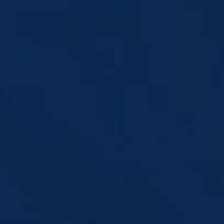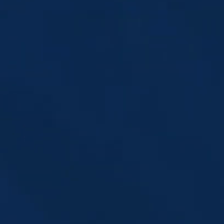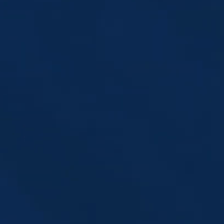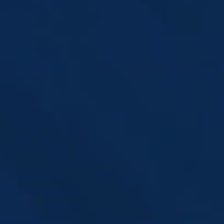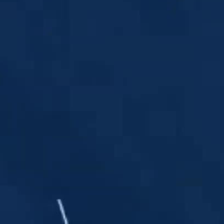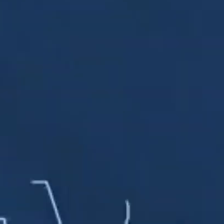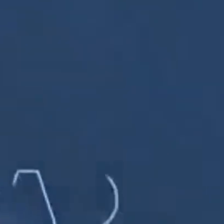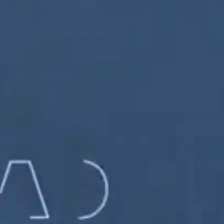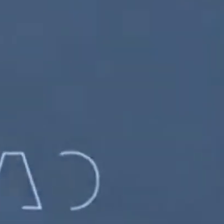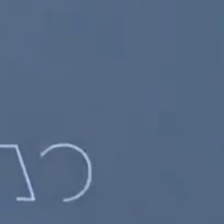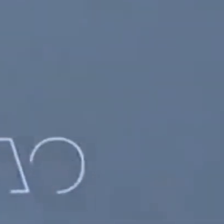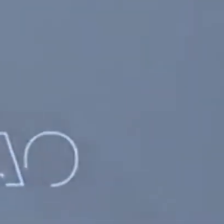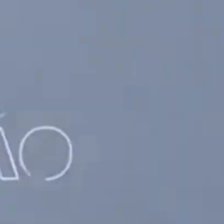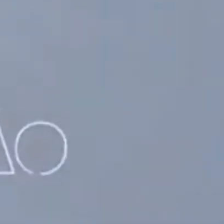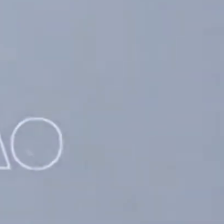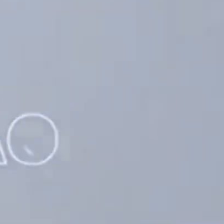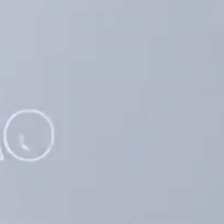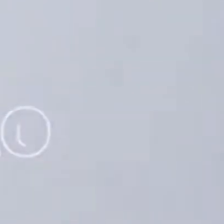Música